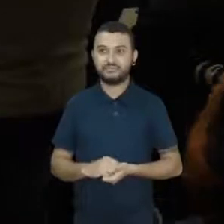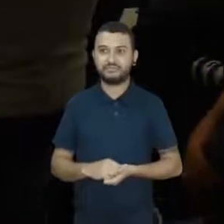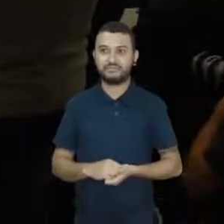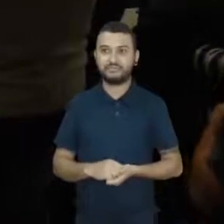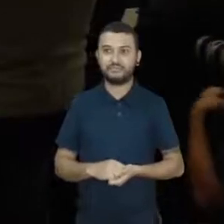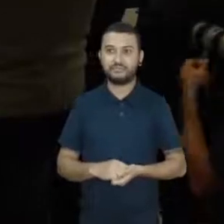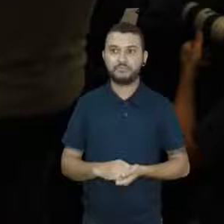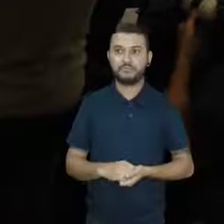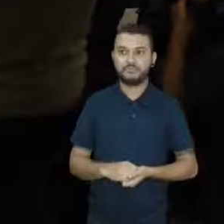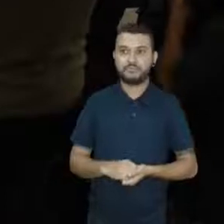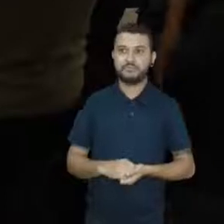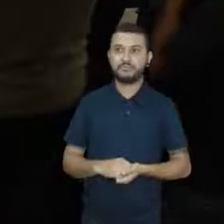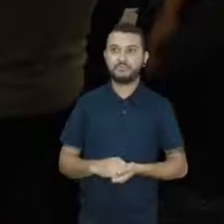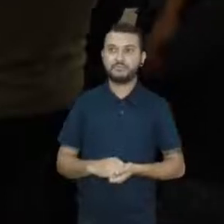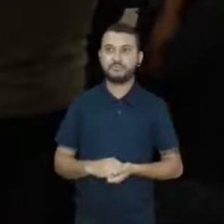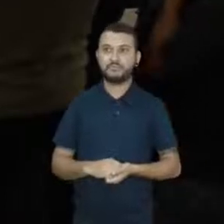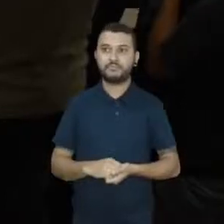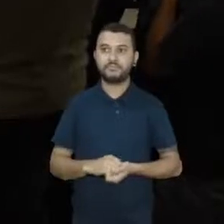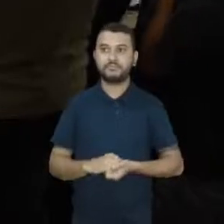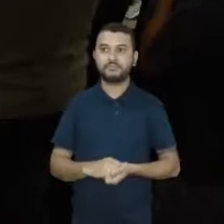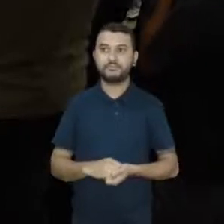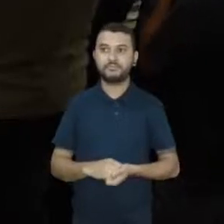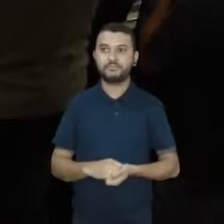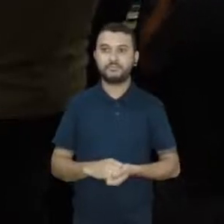Olha, é pro Crispiriano que é o coordenador.